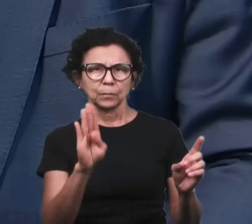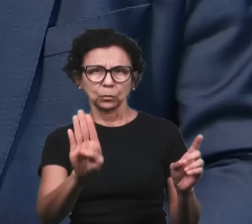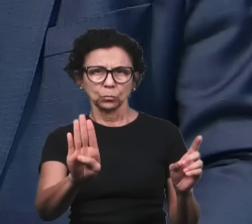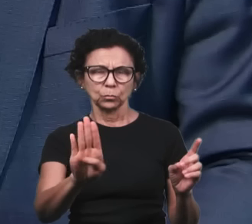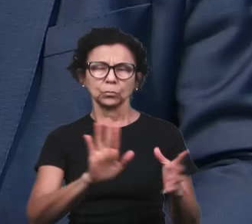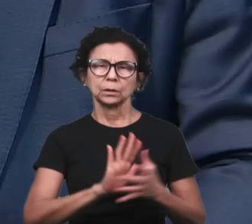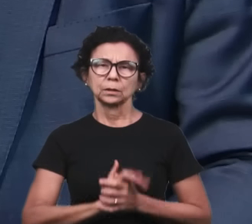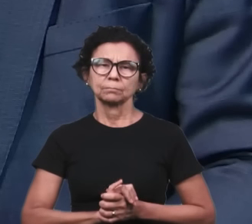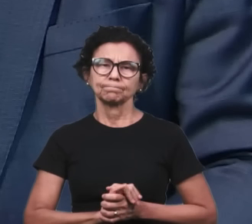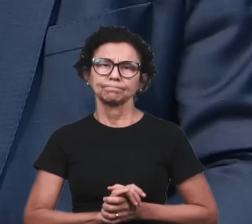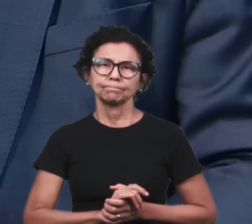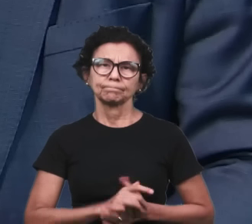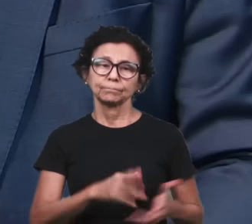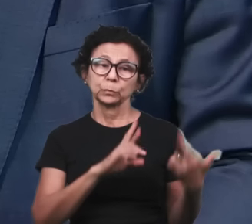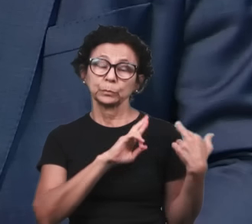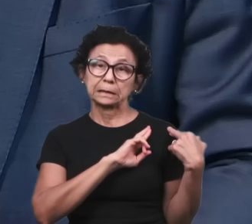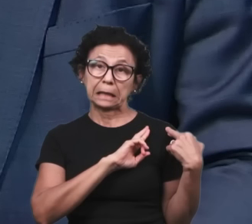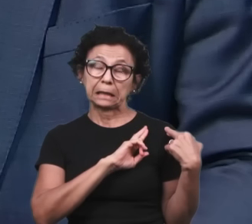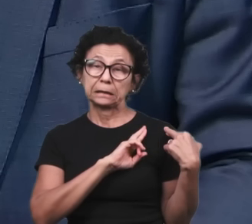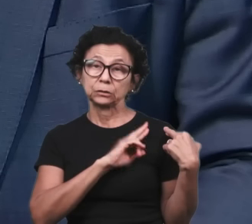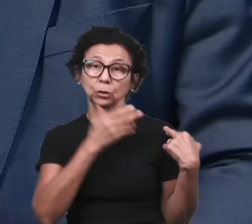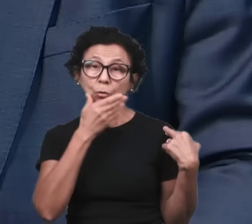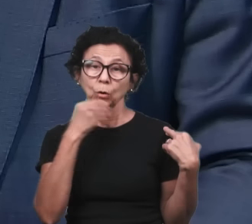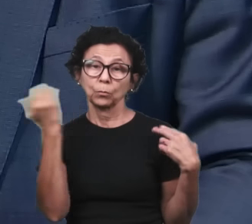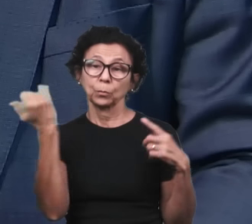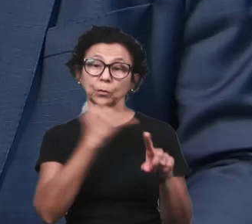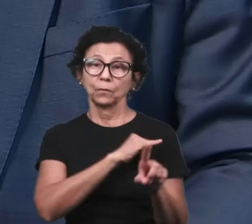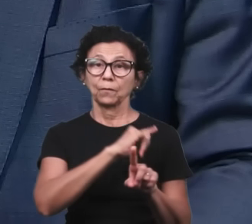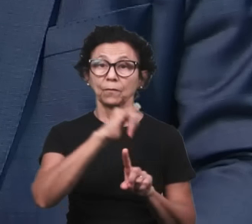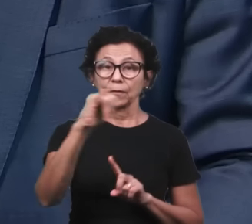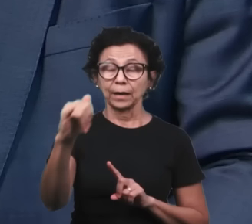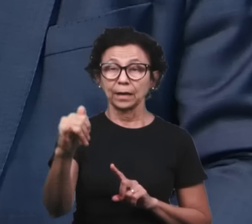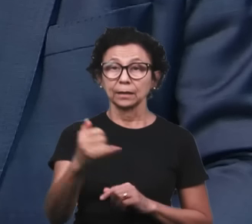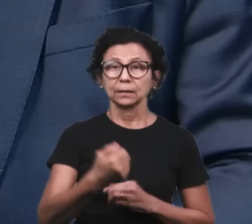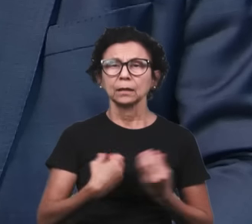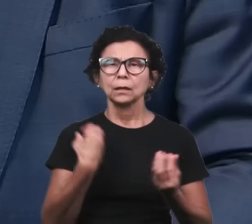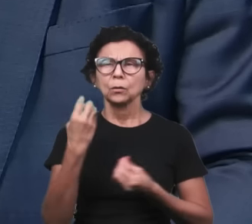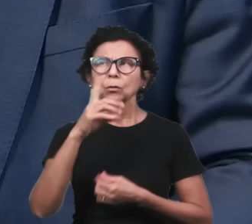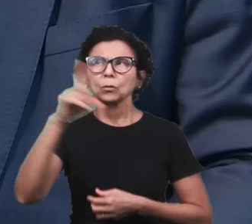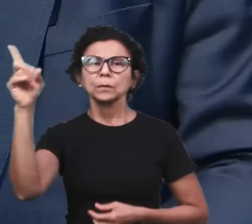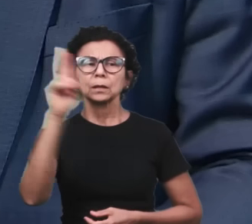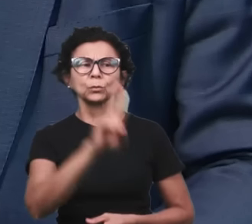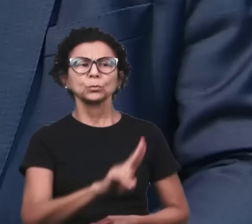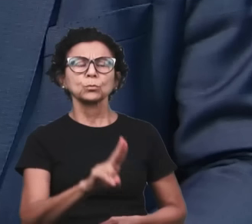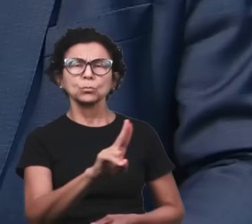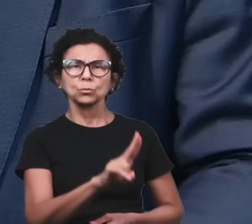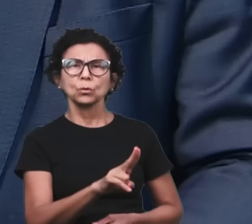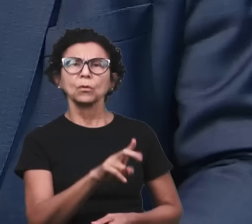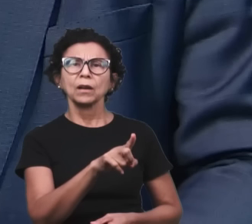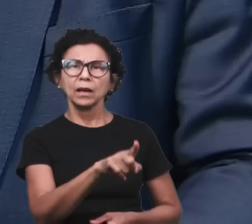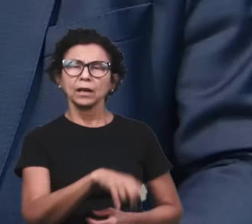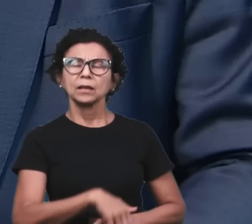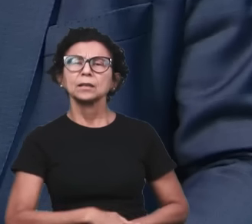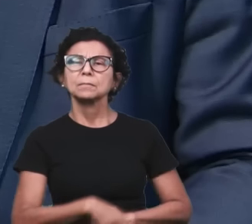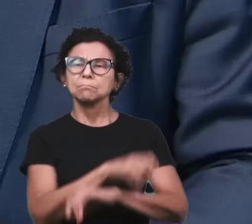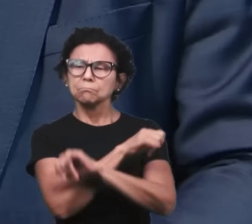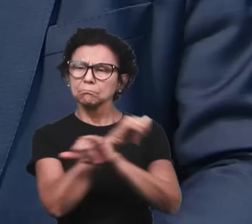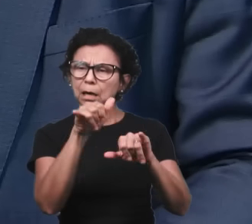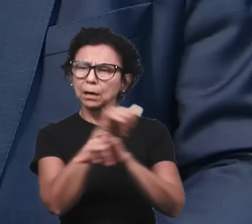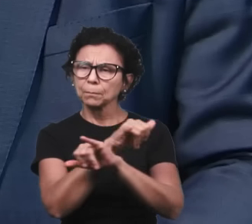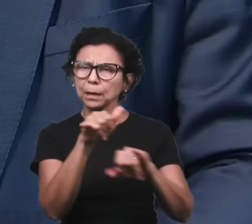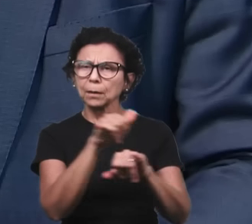profeta, e como Deus o usou, a maneira que a sua palavra veio ao ouvido e